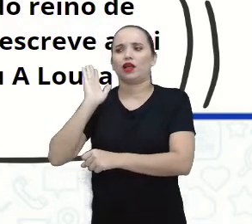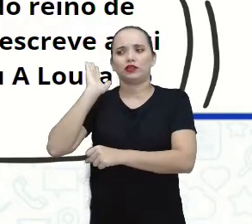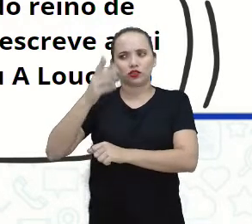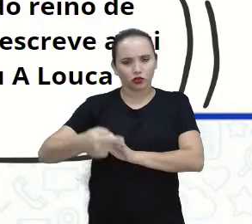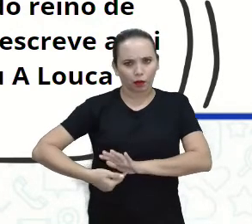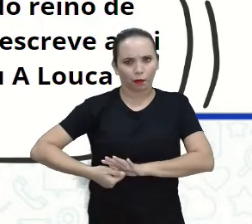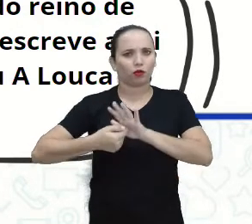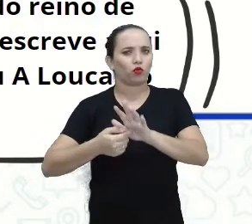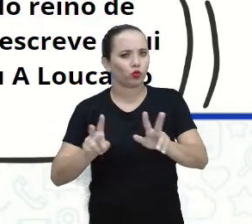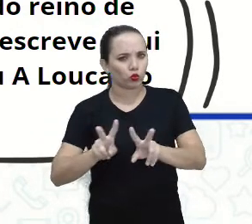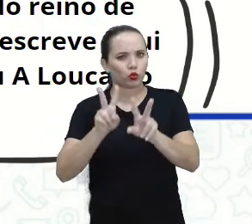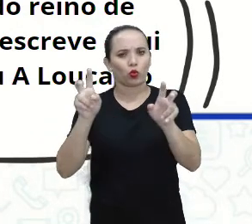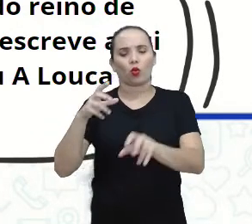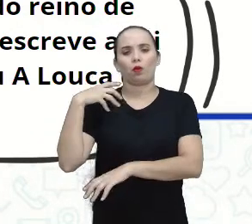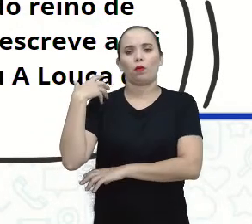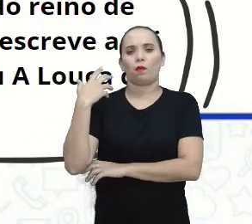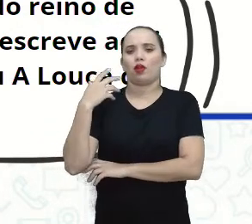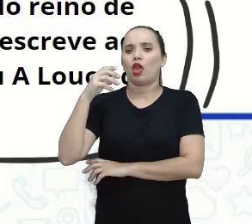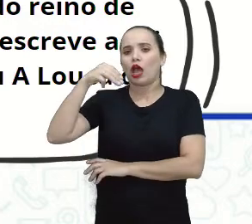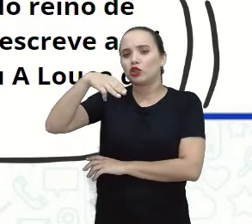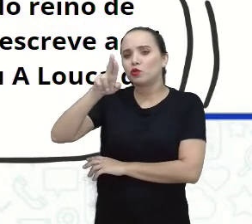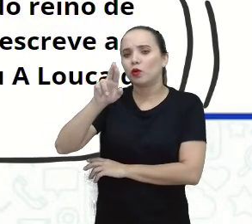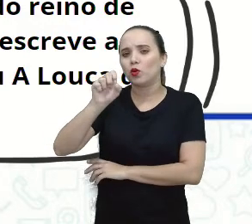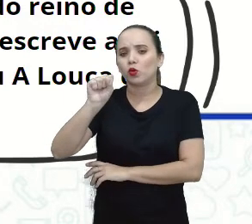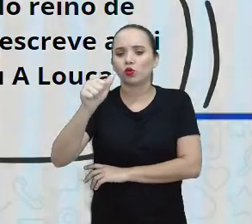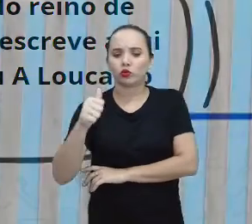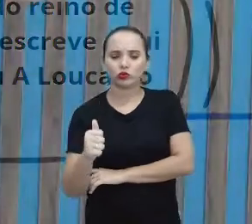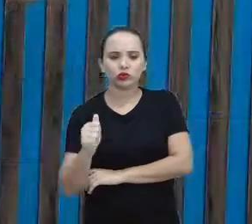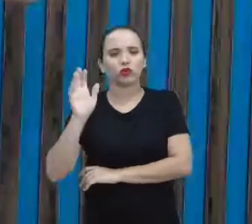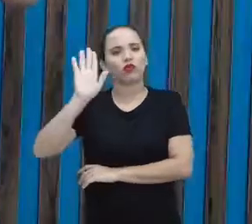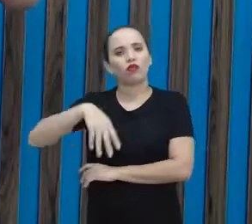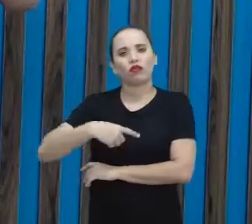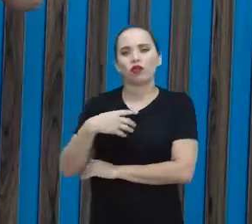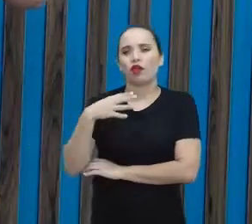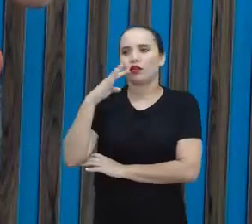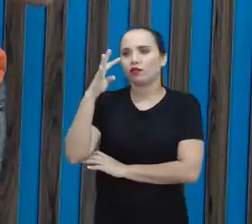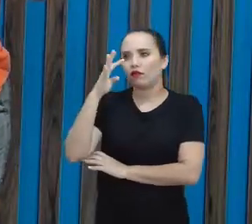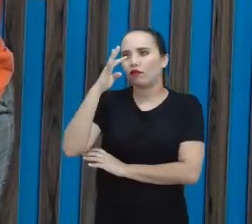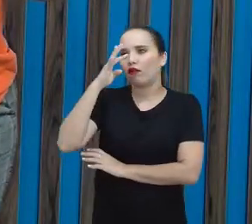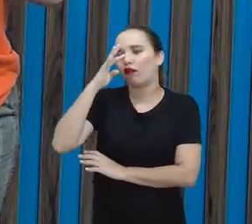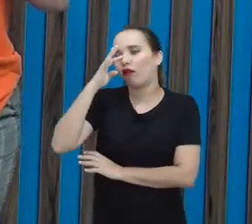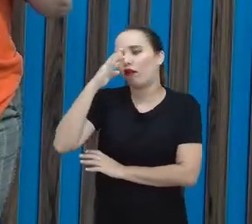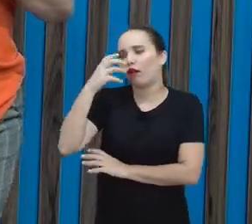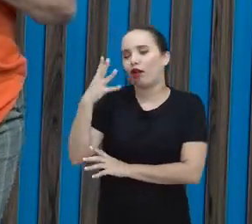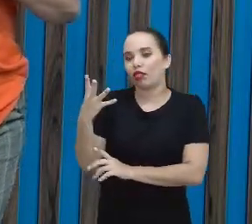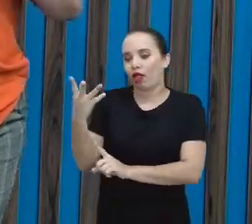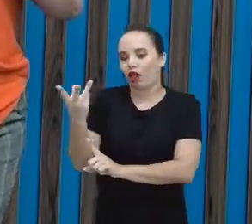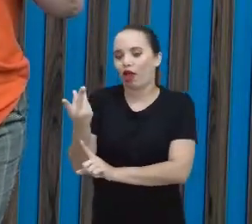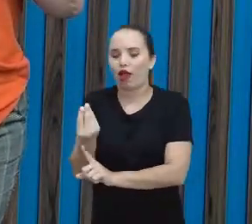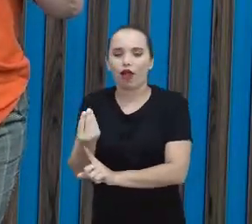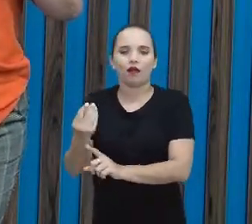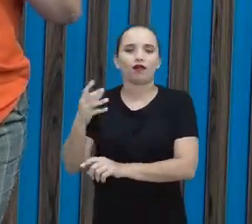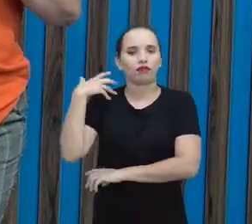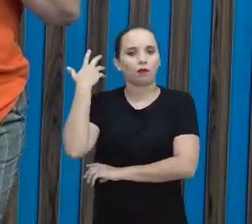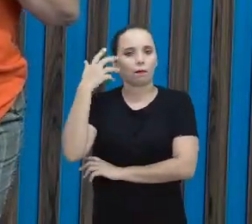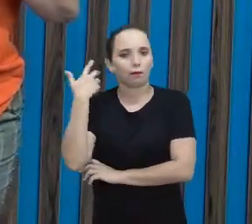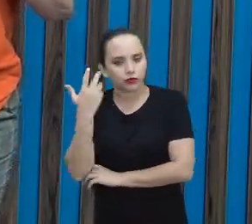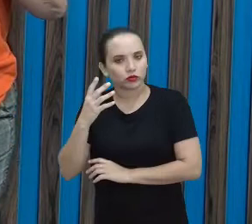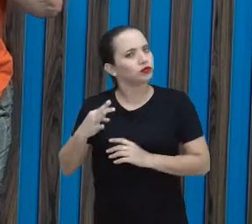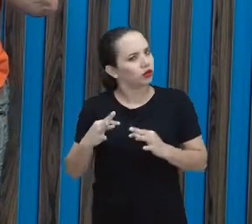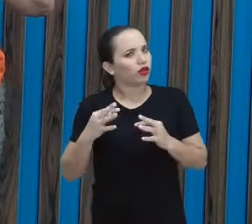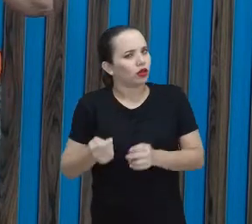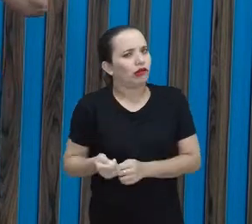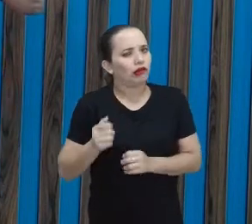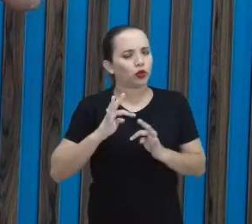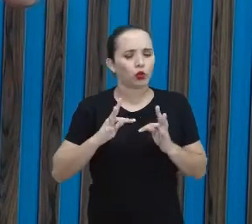questão das musas, né, que são as inspiradoras da arte, né, da música e de toda a arte. Então,